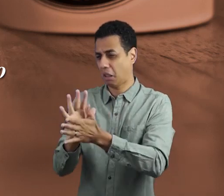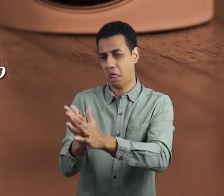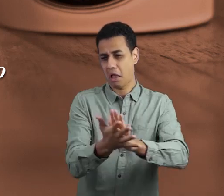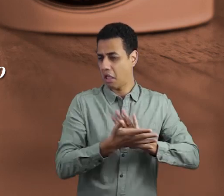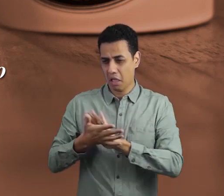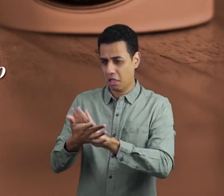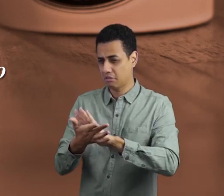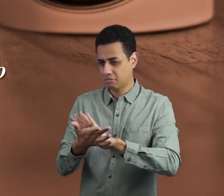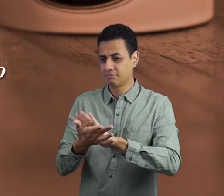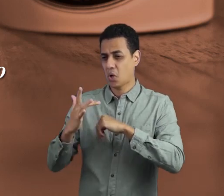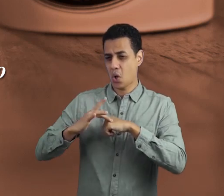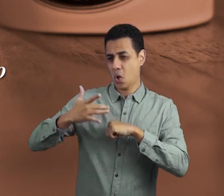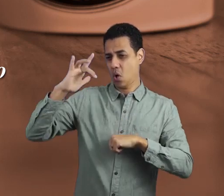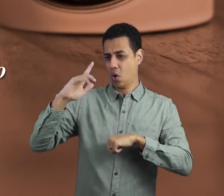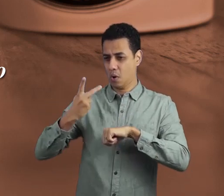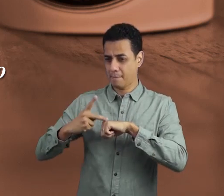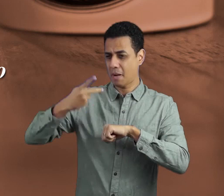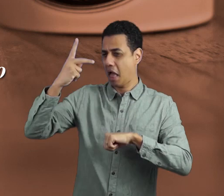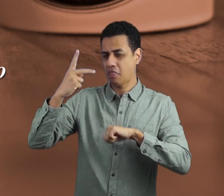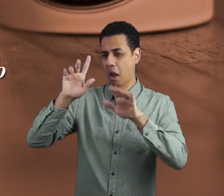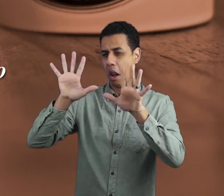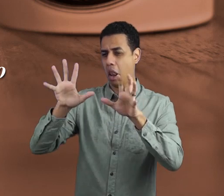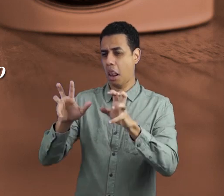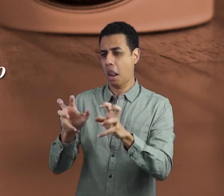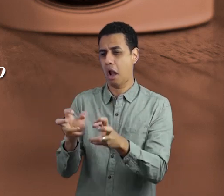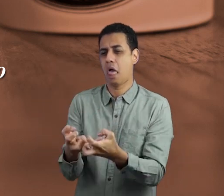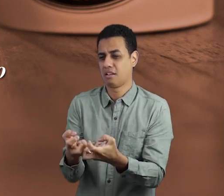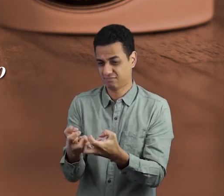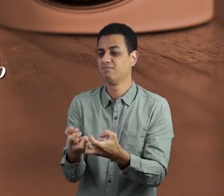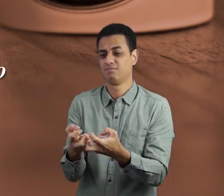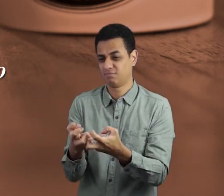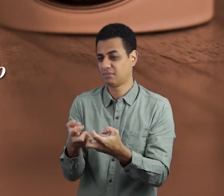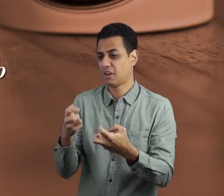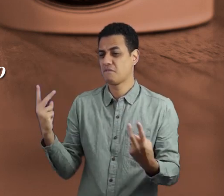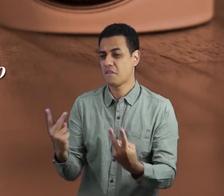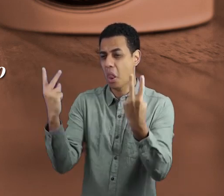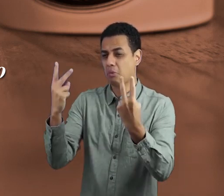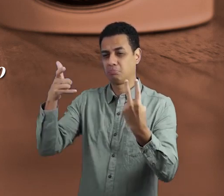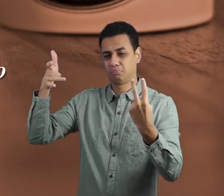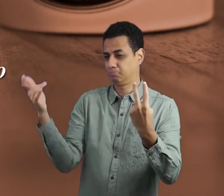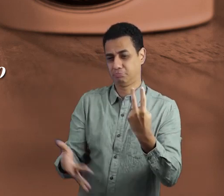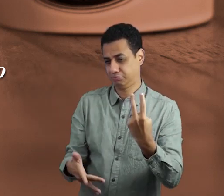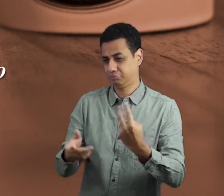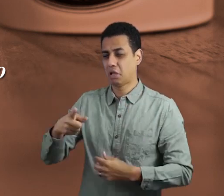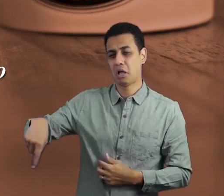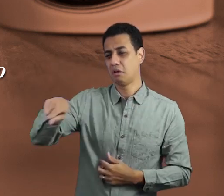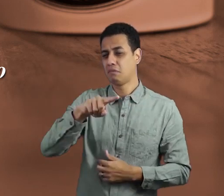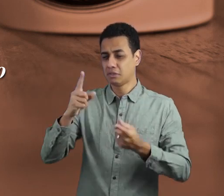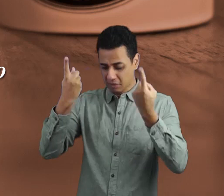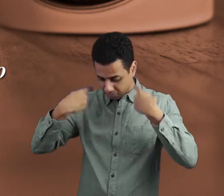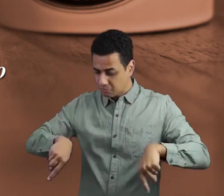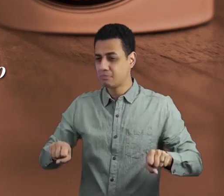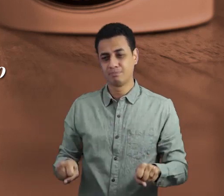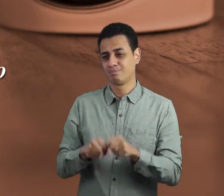as suas roupas. O ouro e a prata de vocês enferrujaram, e a ferrugem deles testemunhará contra vocês, e como